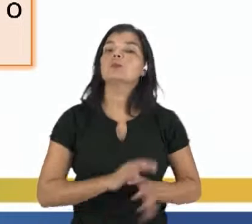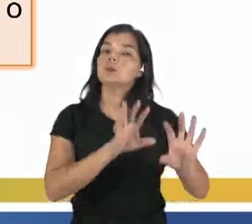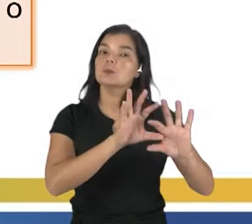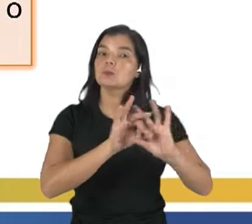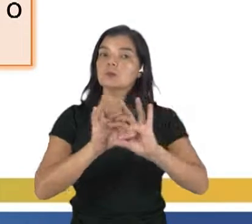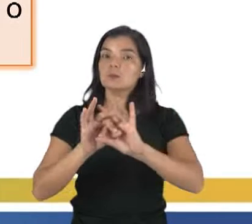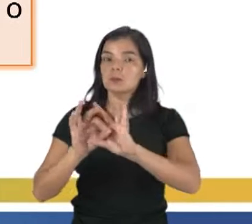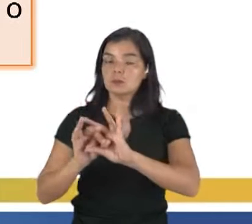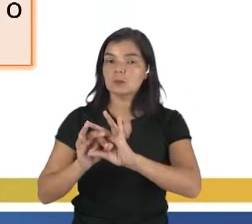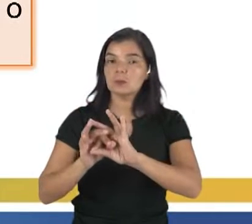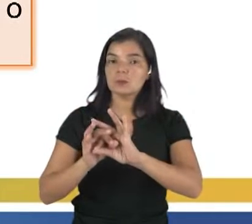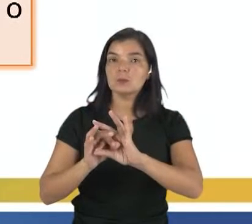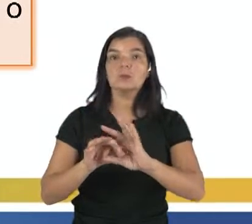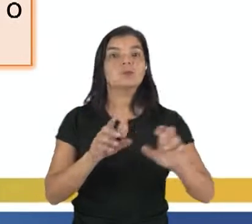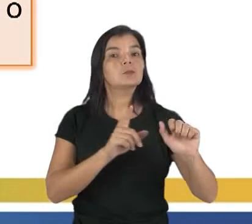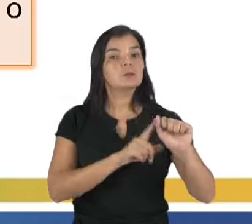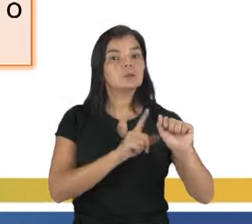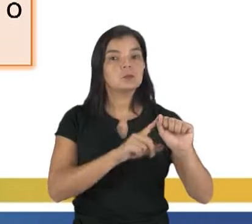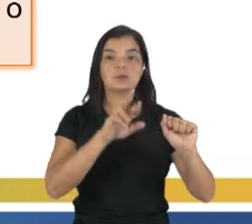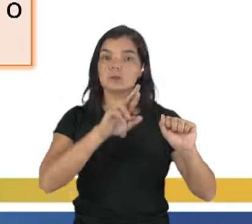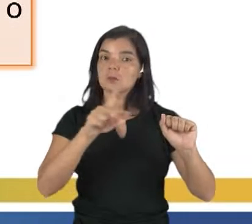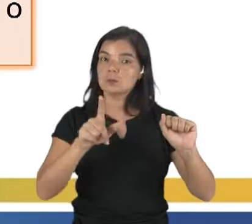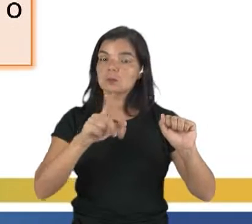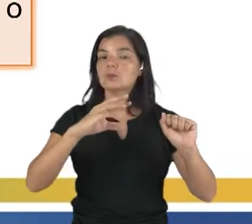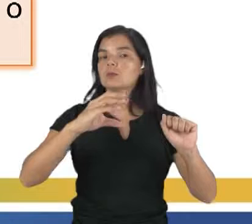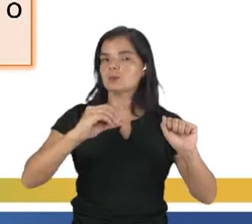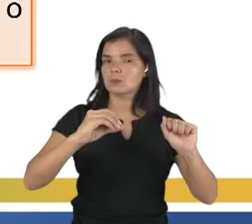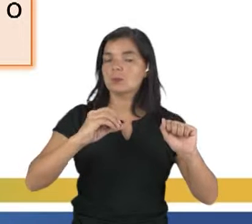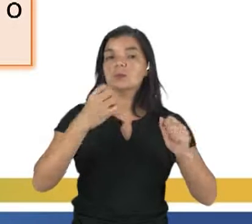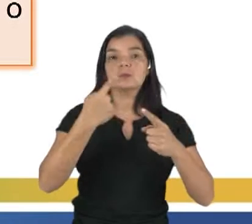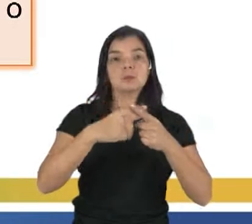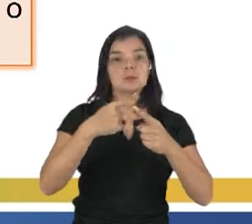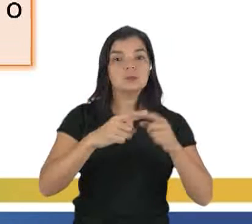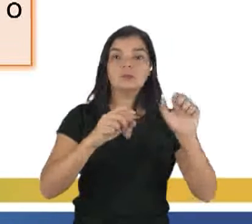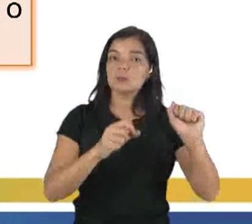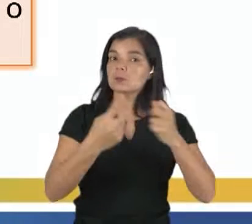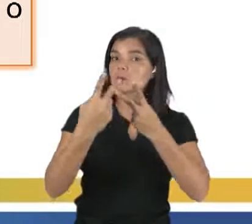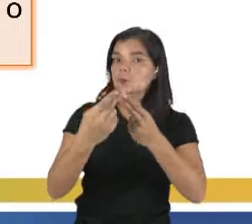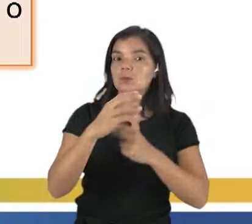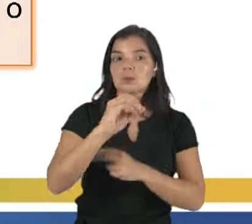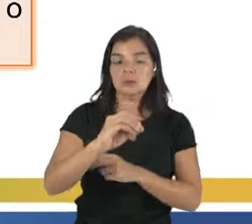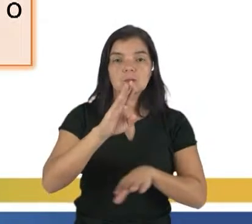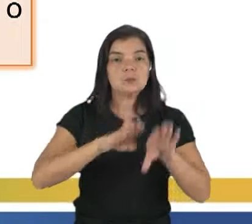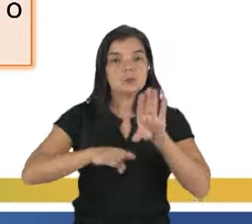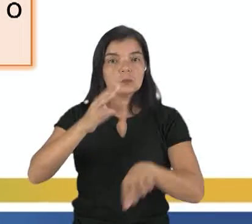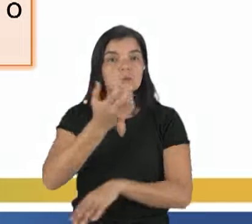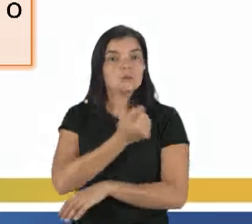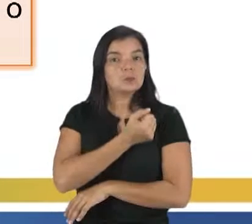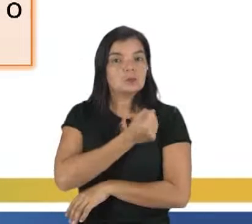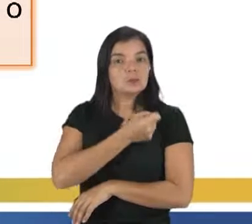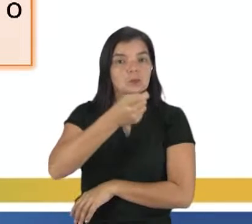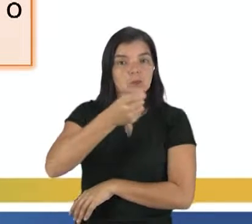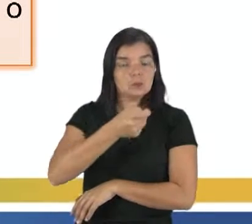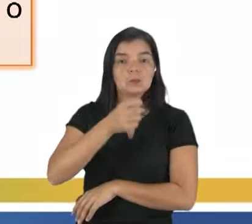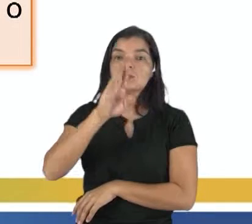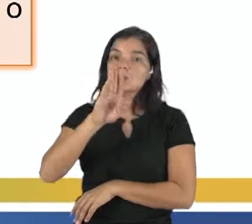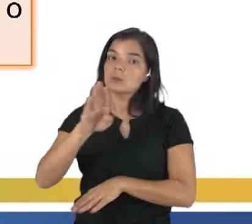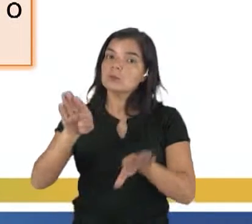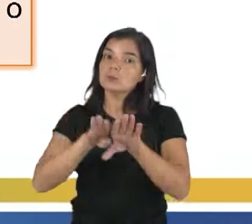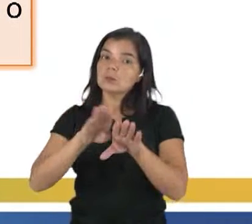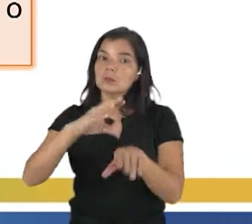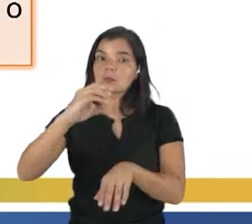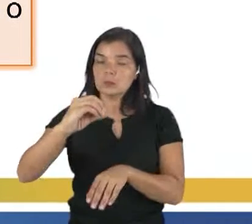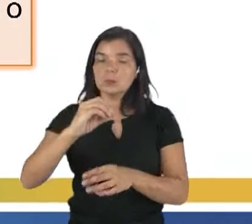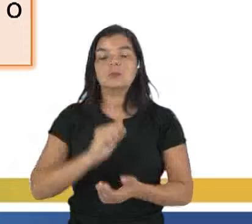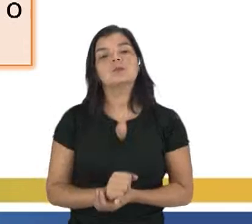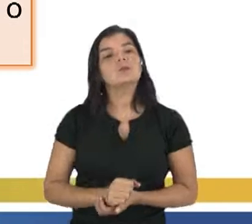contexto né sendo que o ar tem que ser diferente de zero Porque se o ar for igual a 0 independente do valor de X B vai ser igual a zero